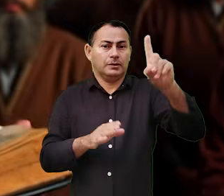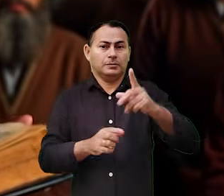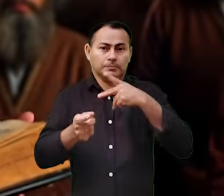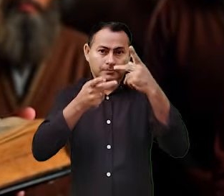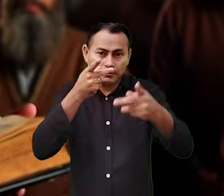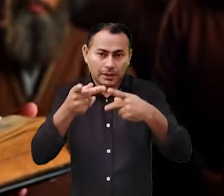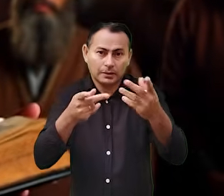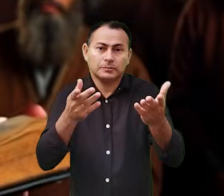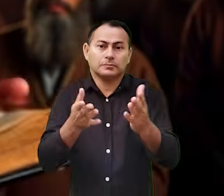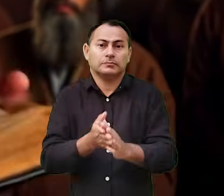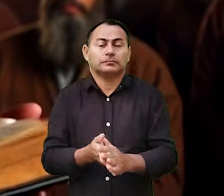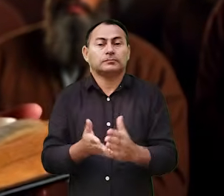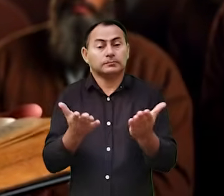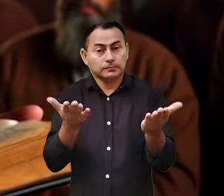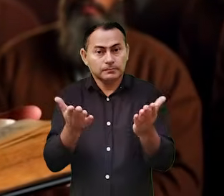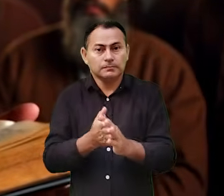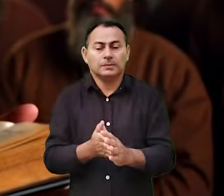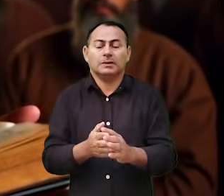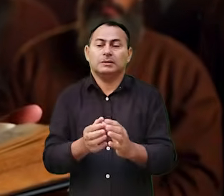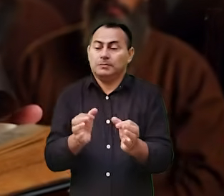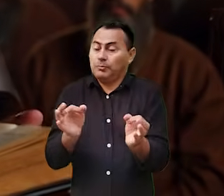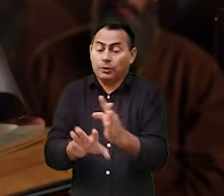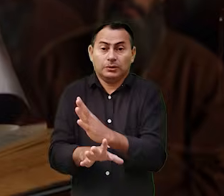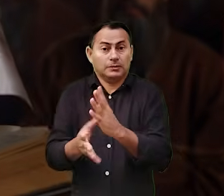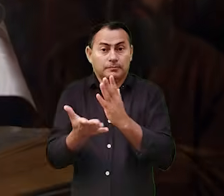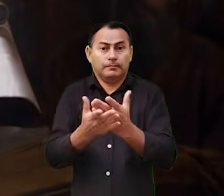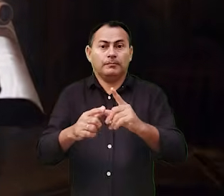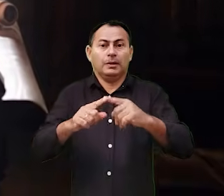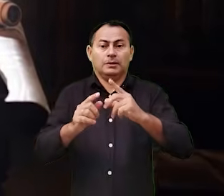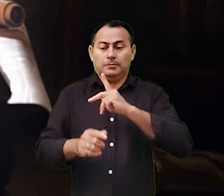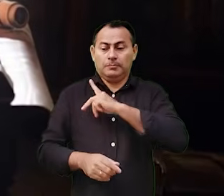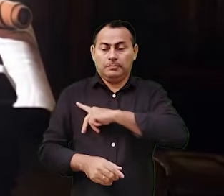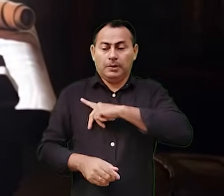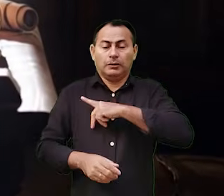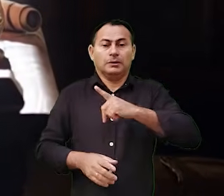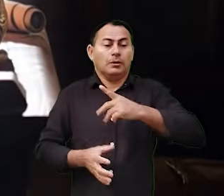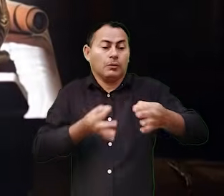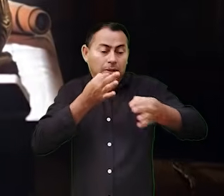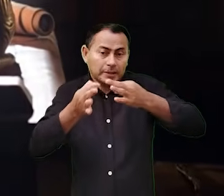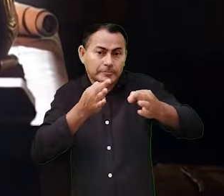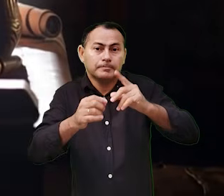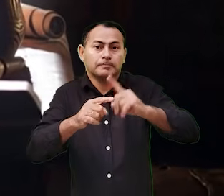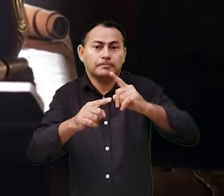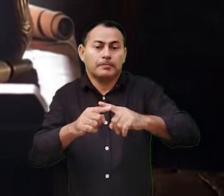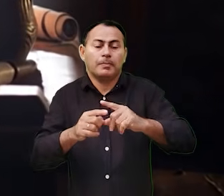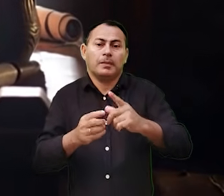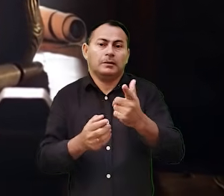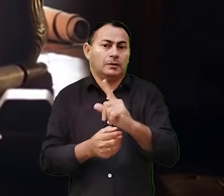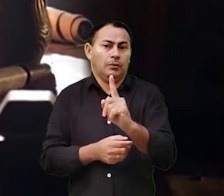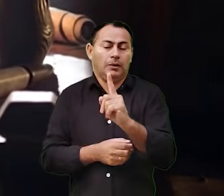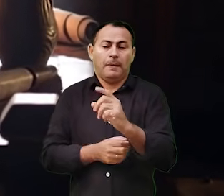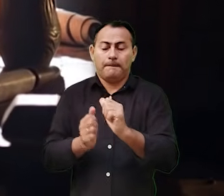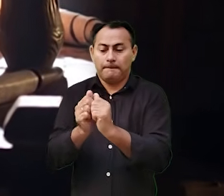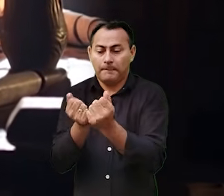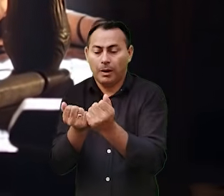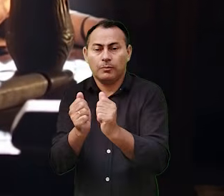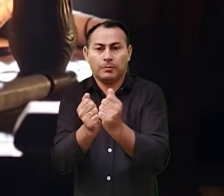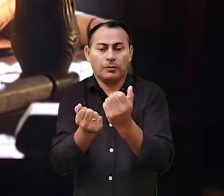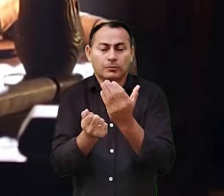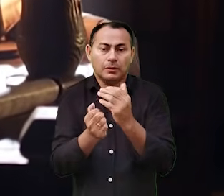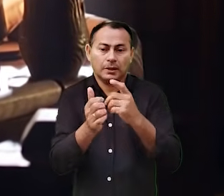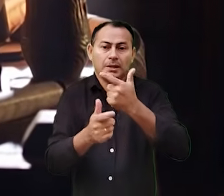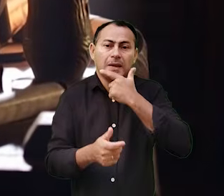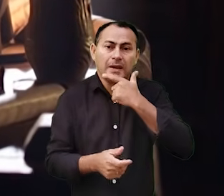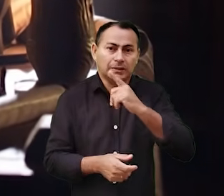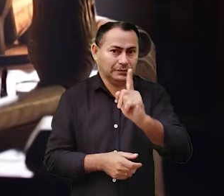de Deus a respeito disso e fim de papo. Mas ele tem outra atitude, porque a questão não era pão,